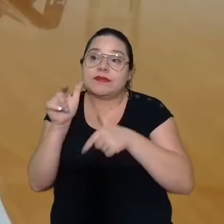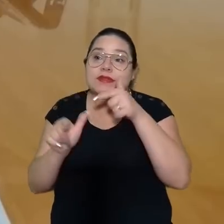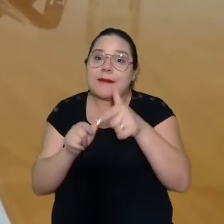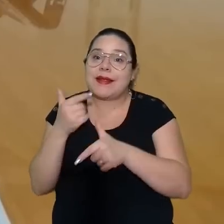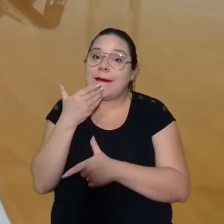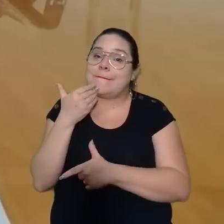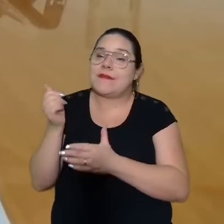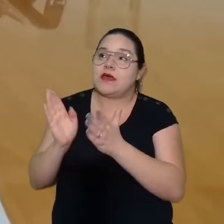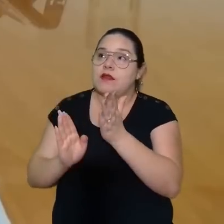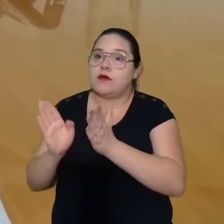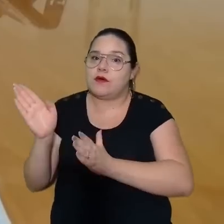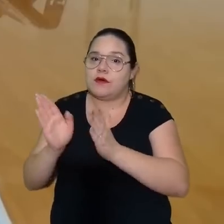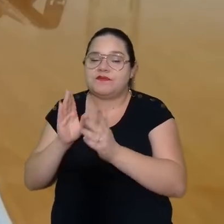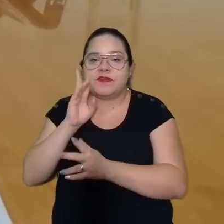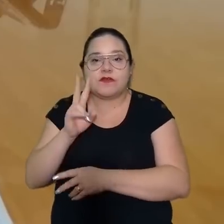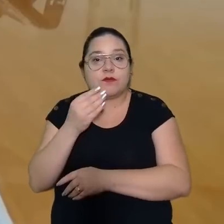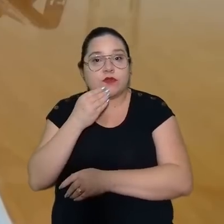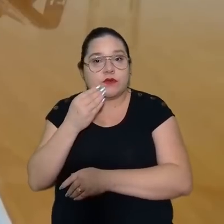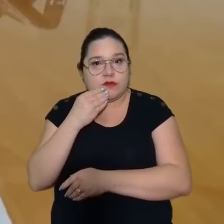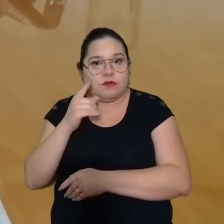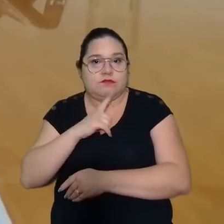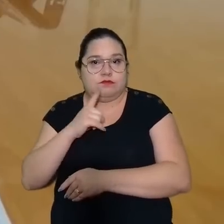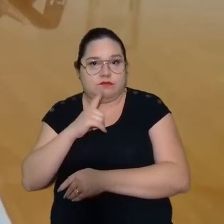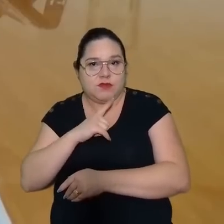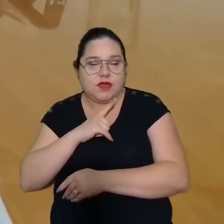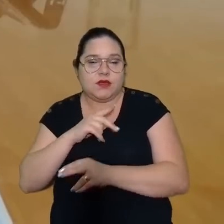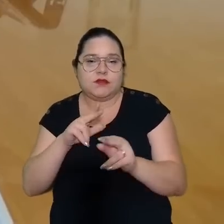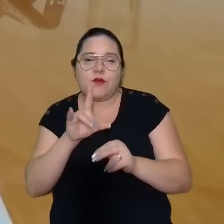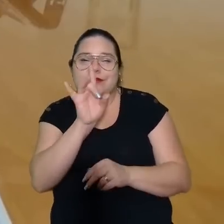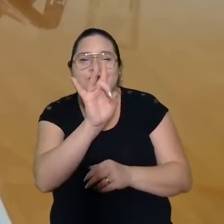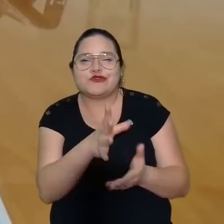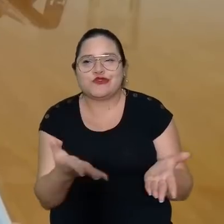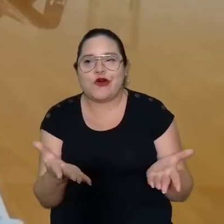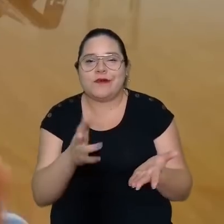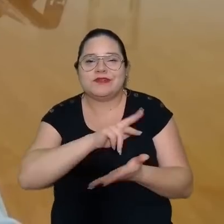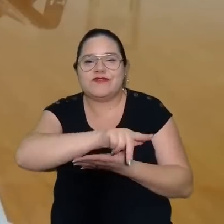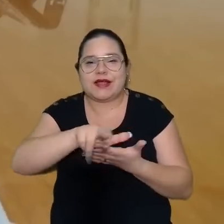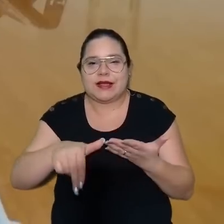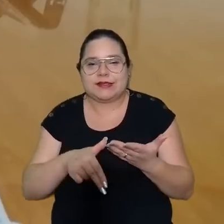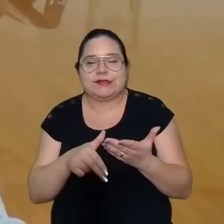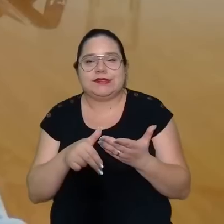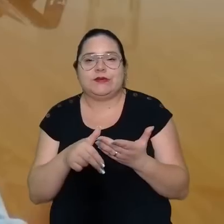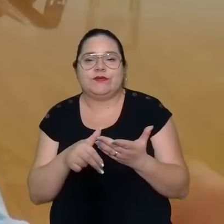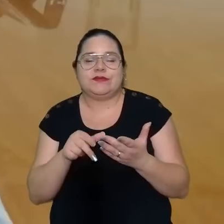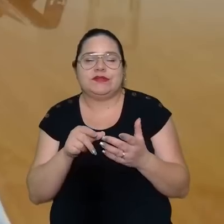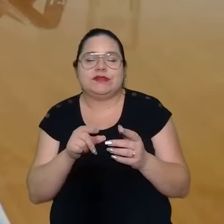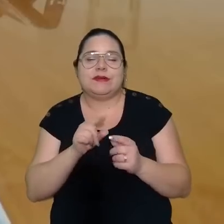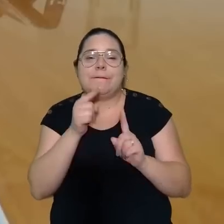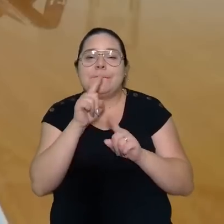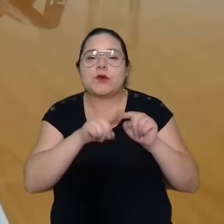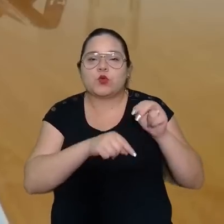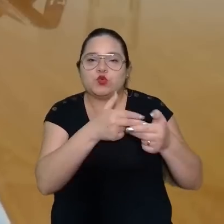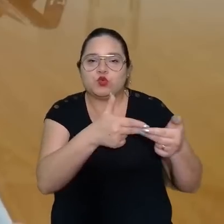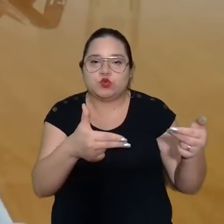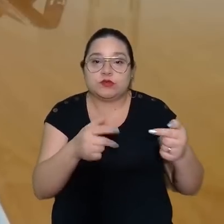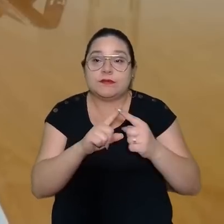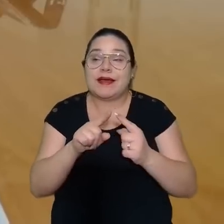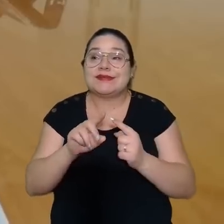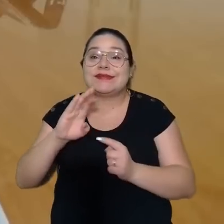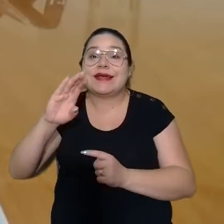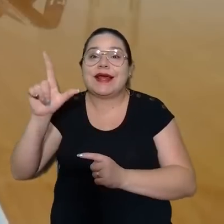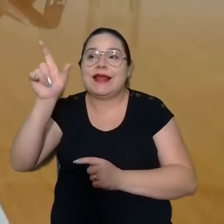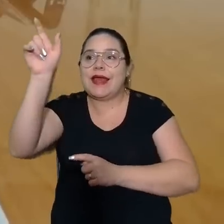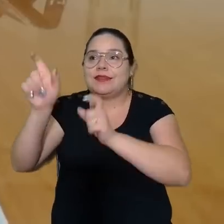as vantagens disso. Então, às vezes, não é só uma diversificação de pauta, mas uma diversificação de clientes. E eu acho que isso é